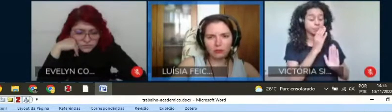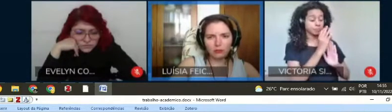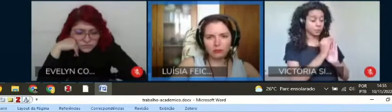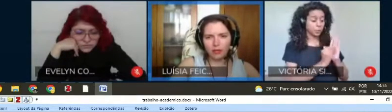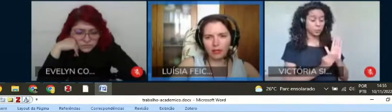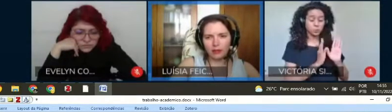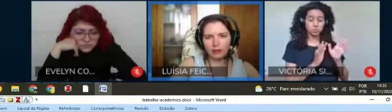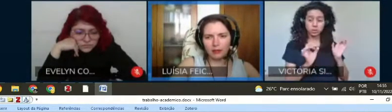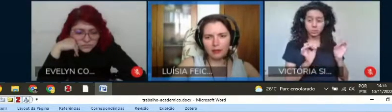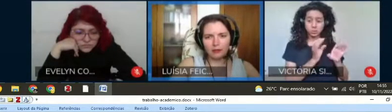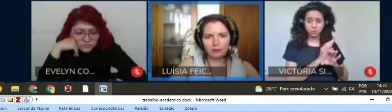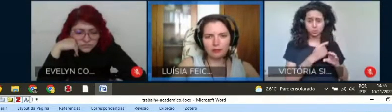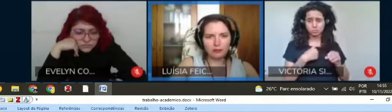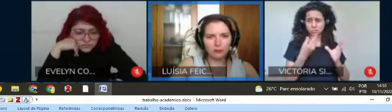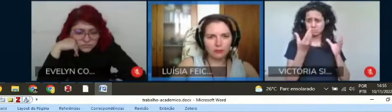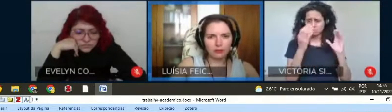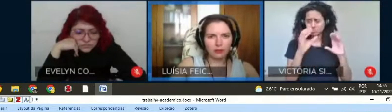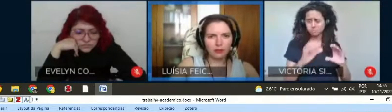é tranquilo, tu consegue